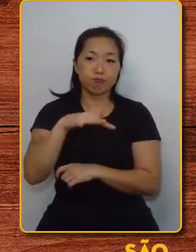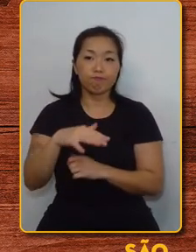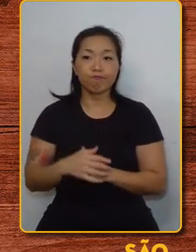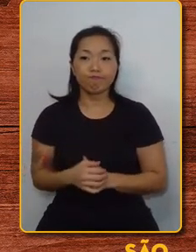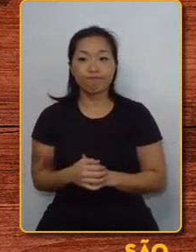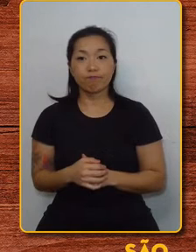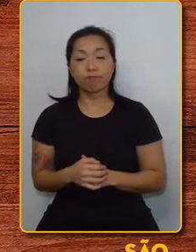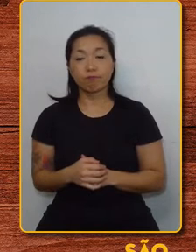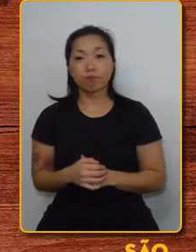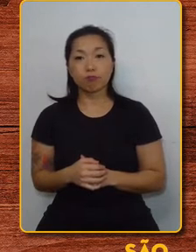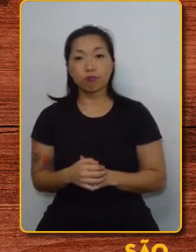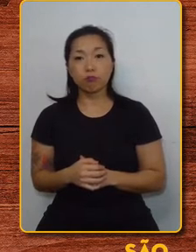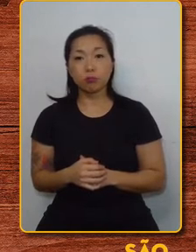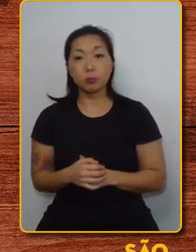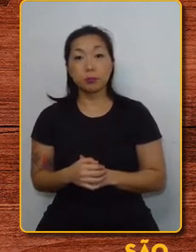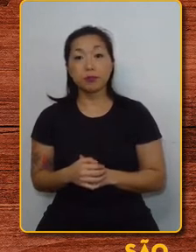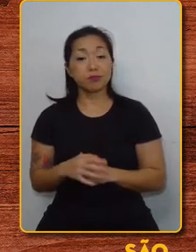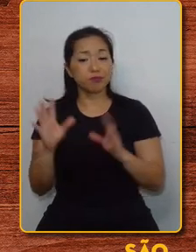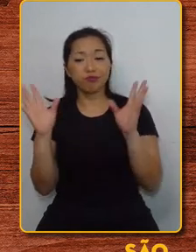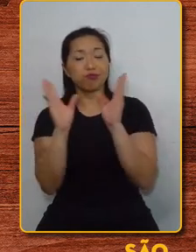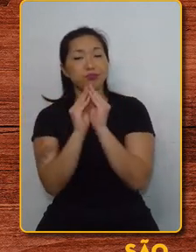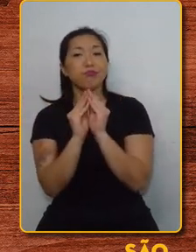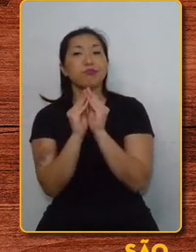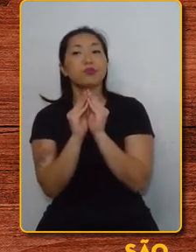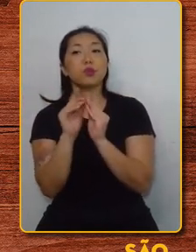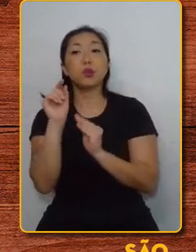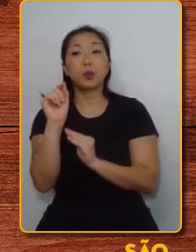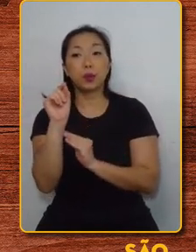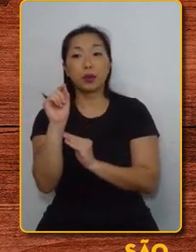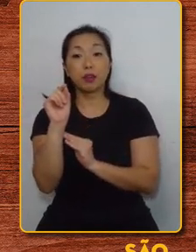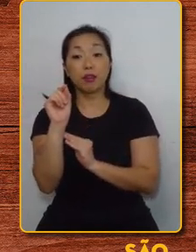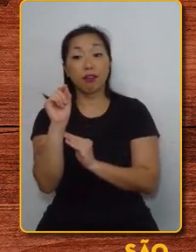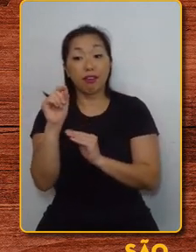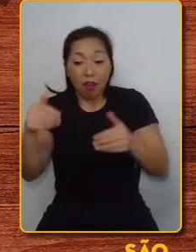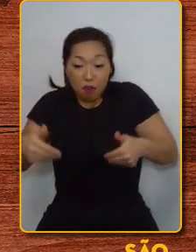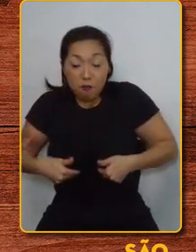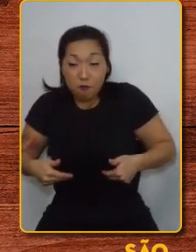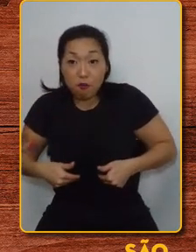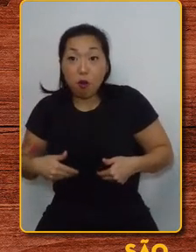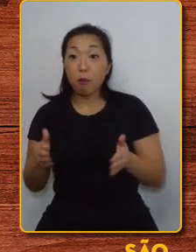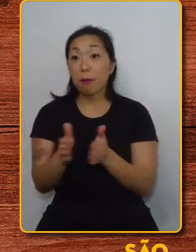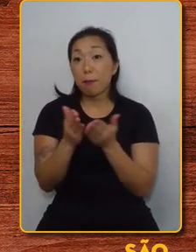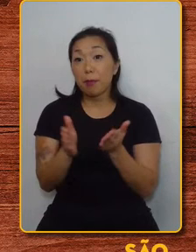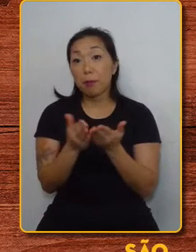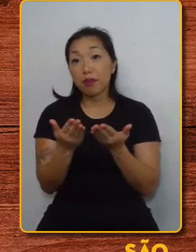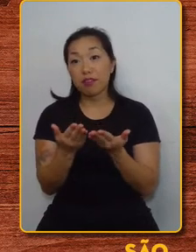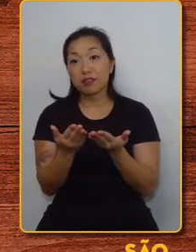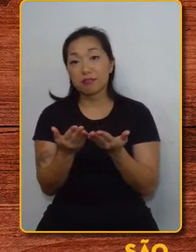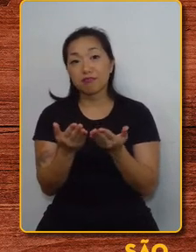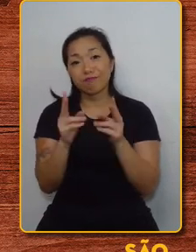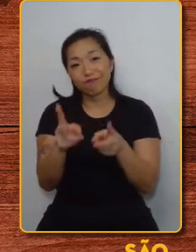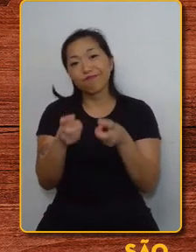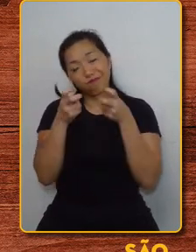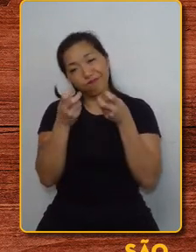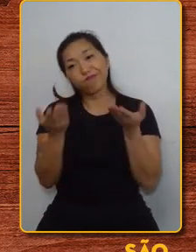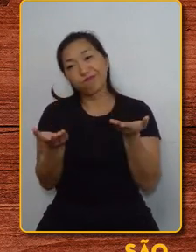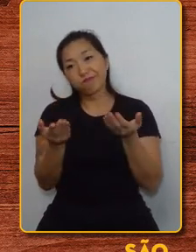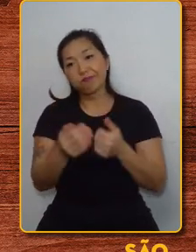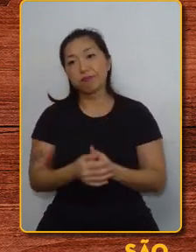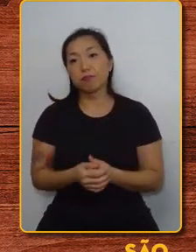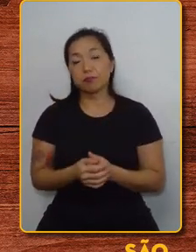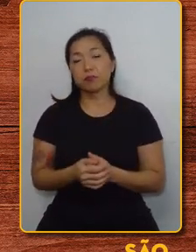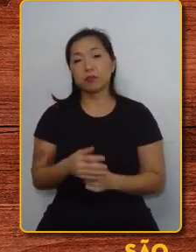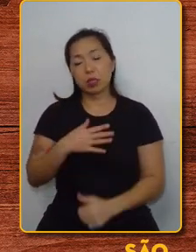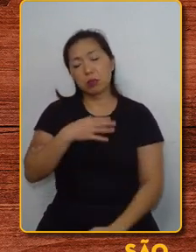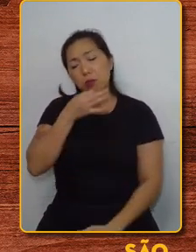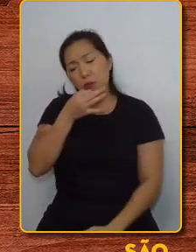nós estamos vendo aí, o tema da fome e da pobreza como um todo. O que eu acho, e como MST nós temos